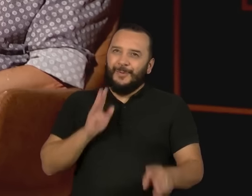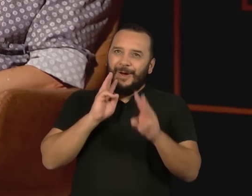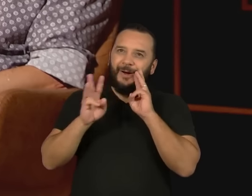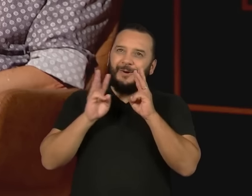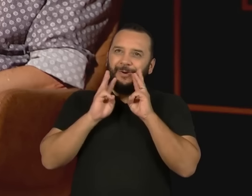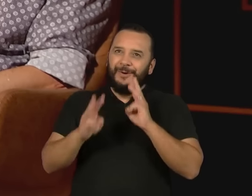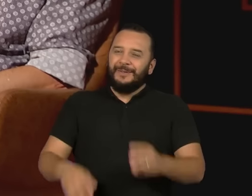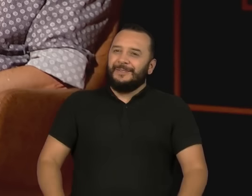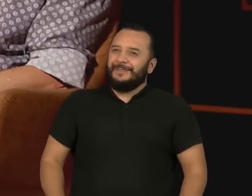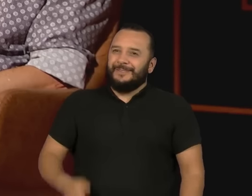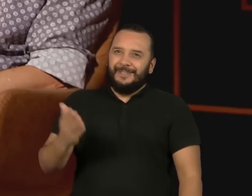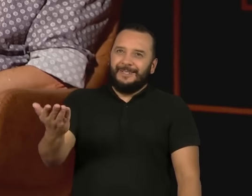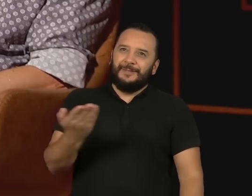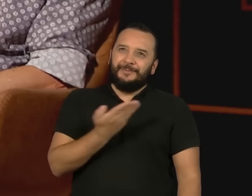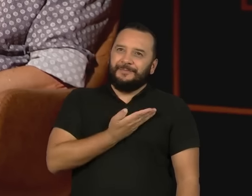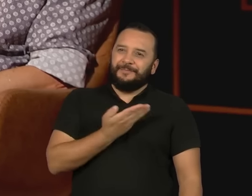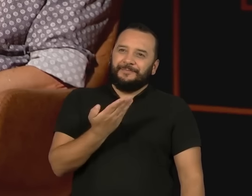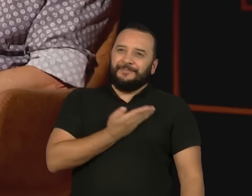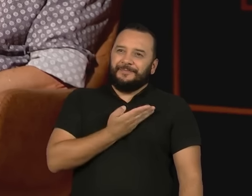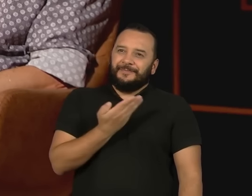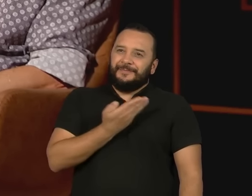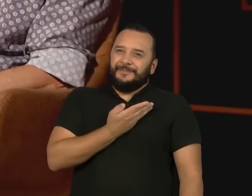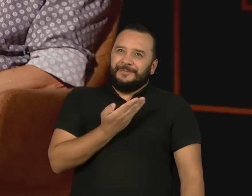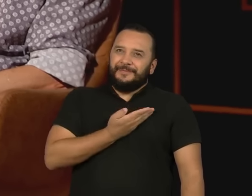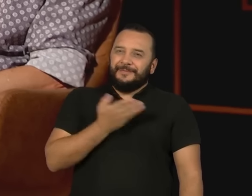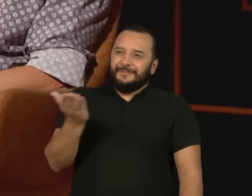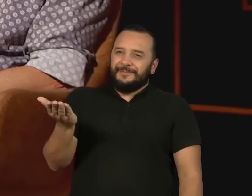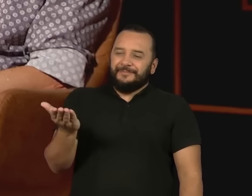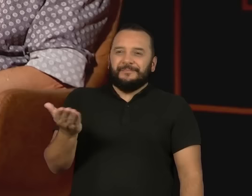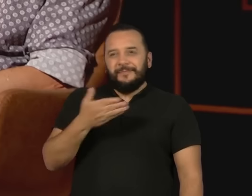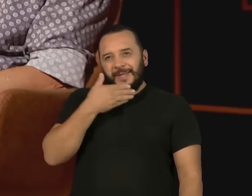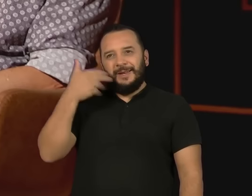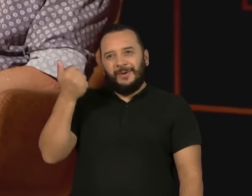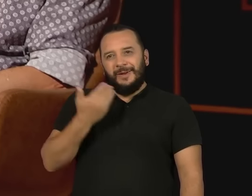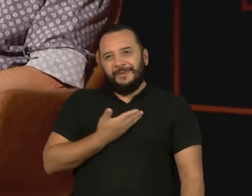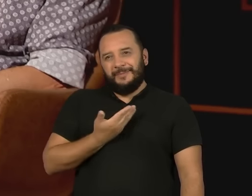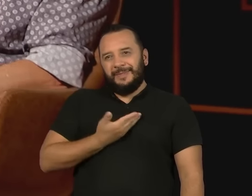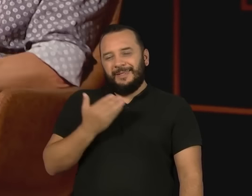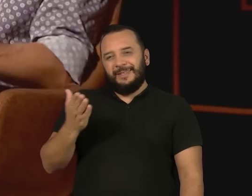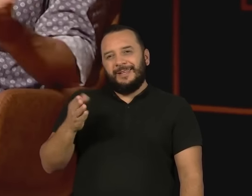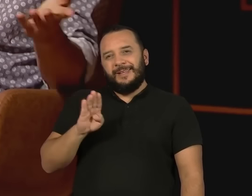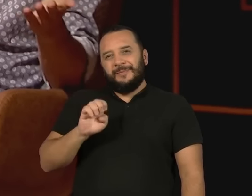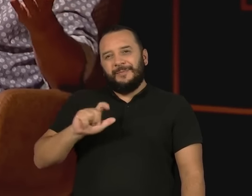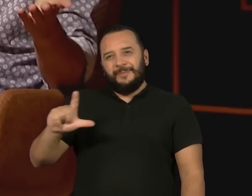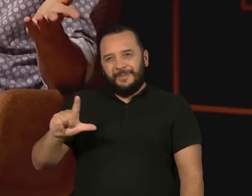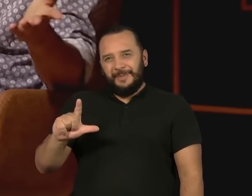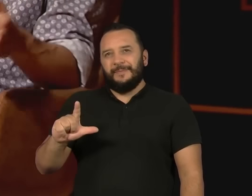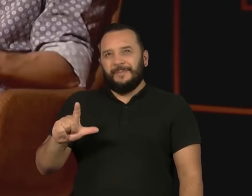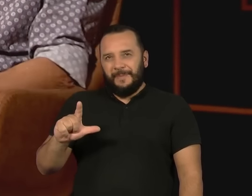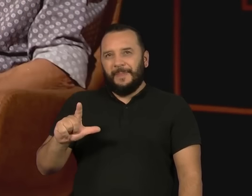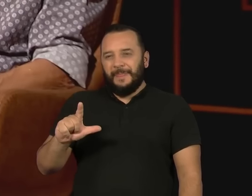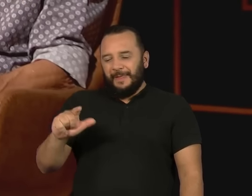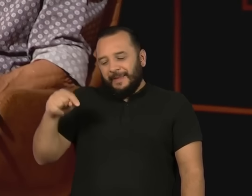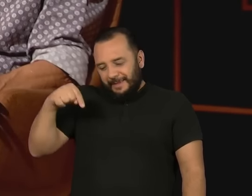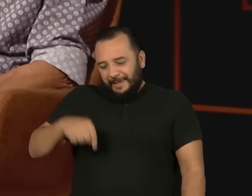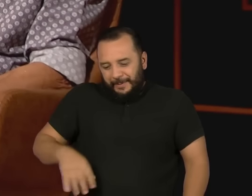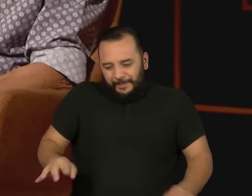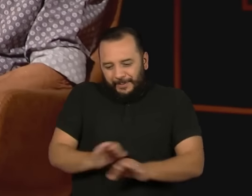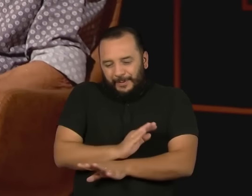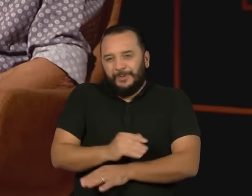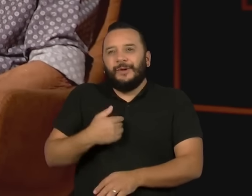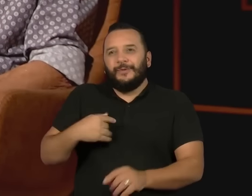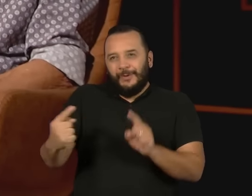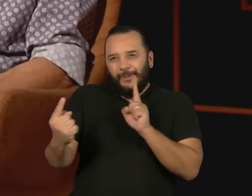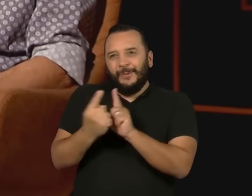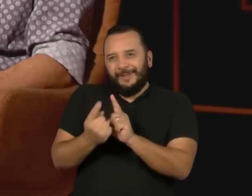Uma grande amiga que eu ganhei, uma grande das minhas melhores amigas, a Bel. Tanto que vou sair aqui do programa, vou encontrá-la